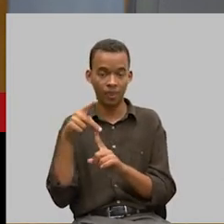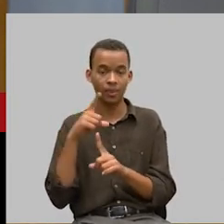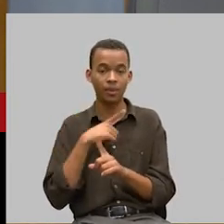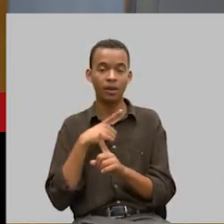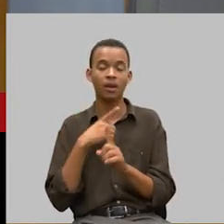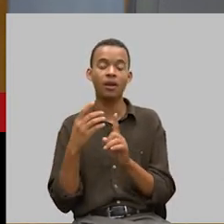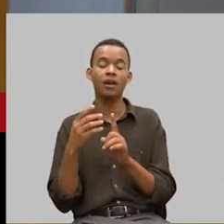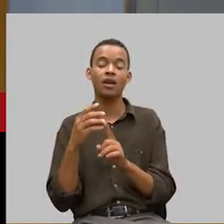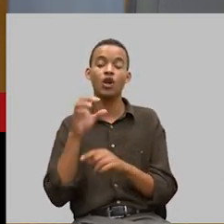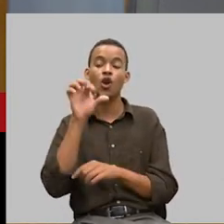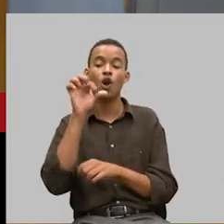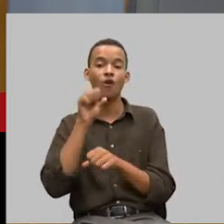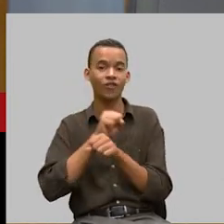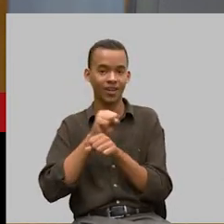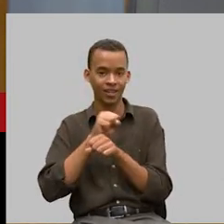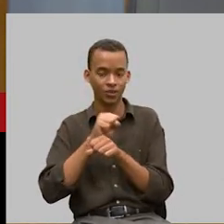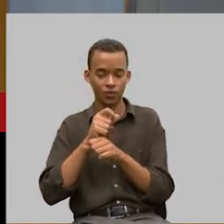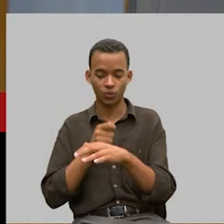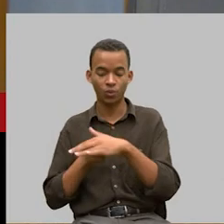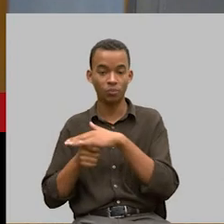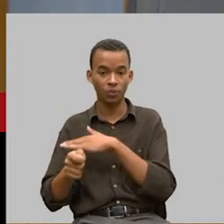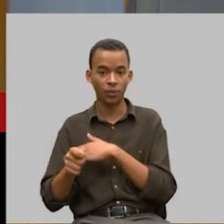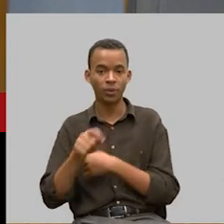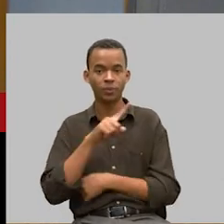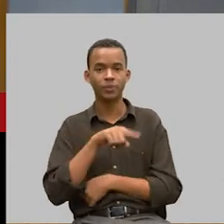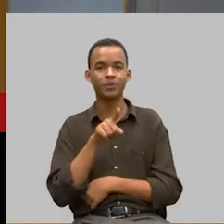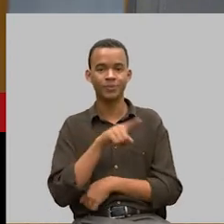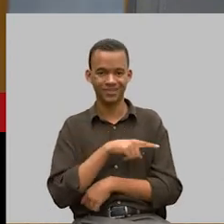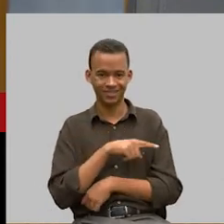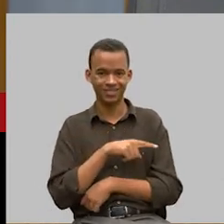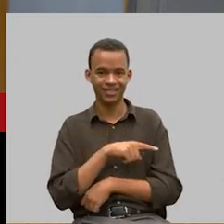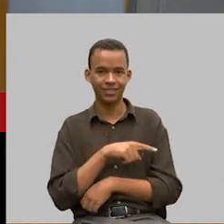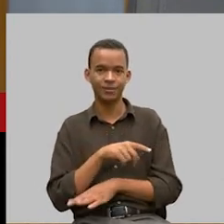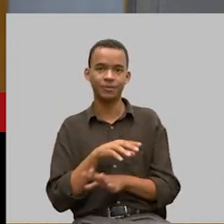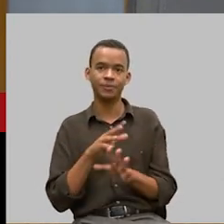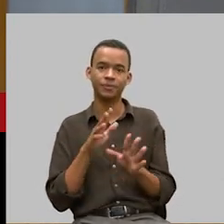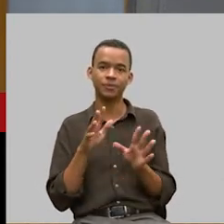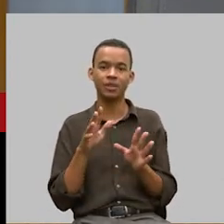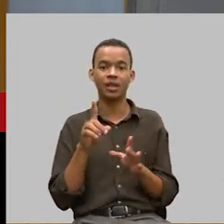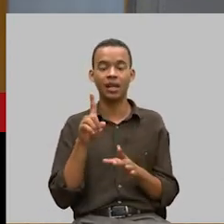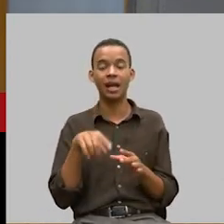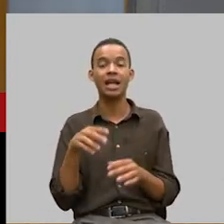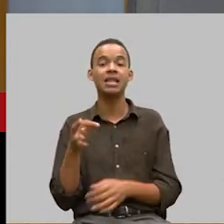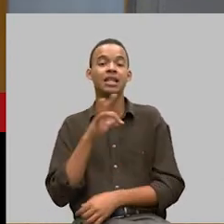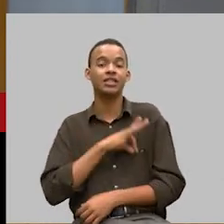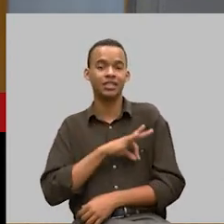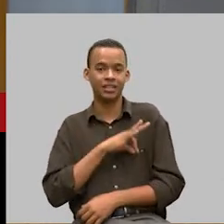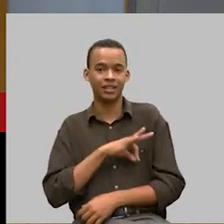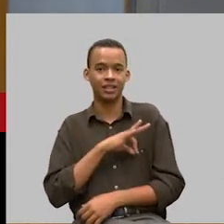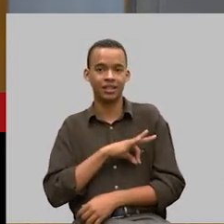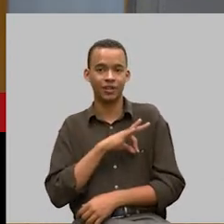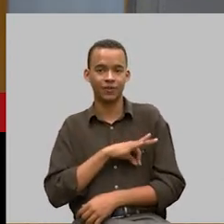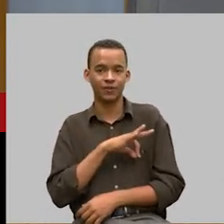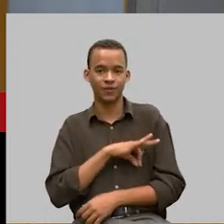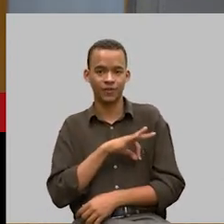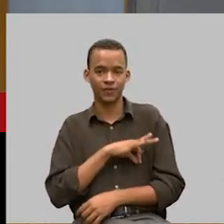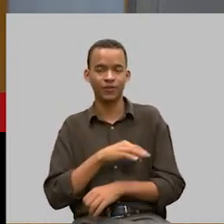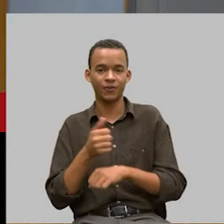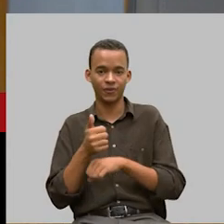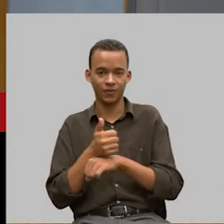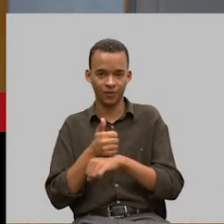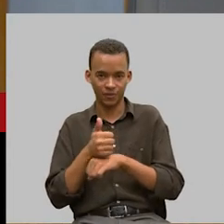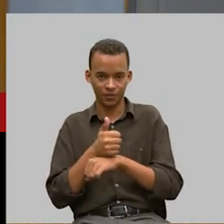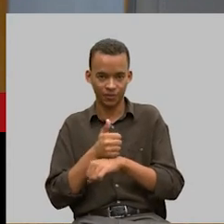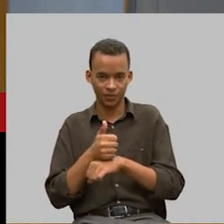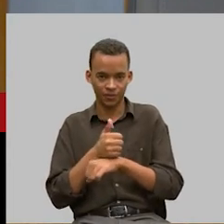eh dos investimentos eh aliás de congelamento de salários dos Servidores Públicos que já não